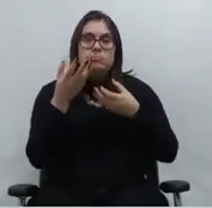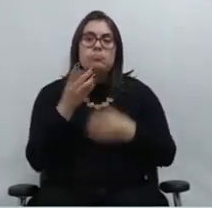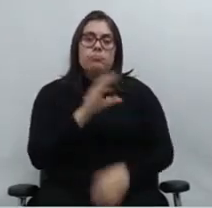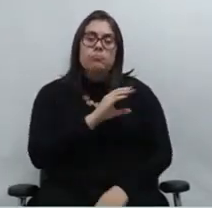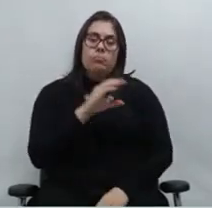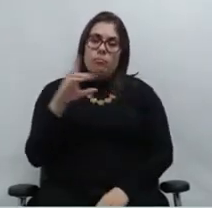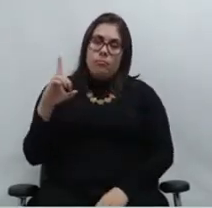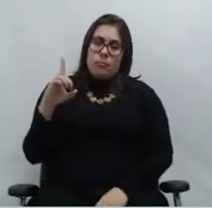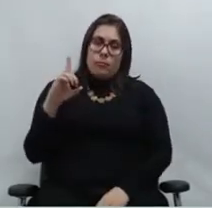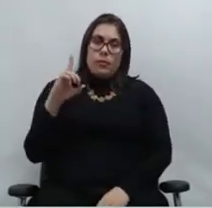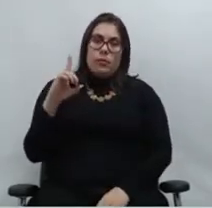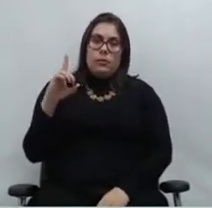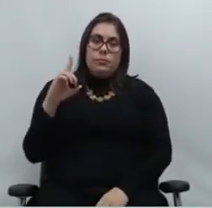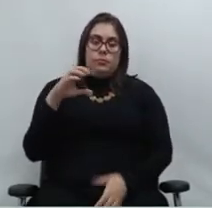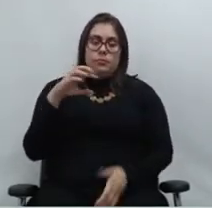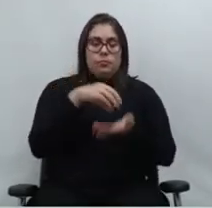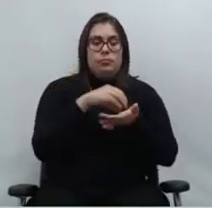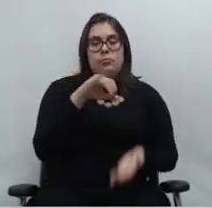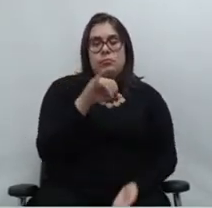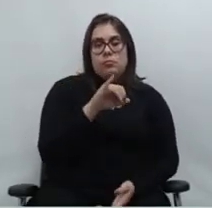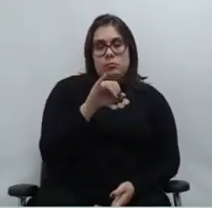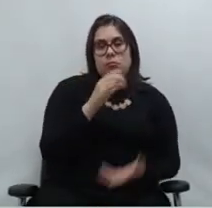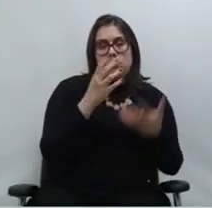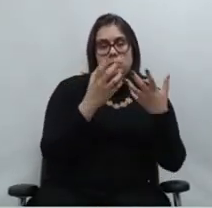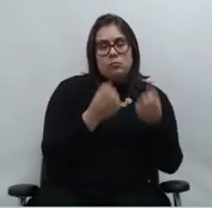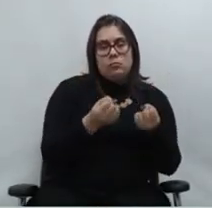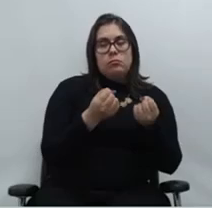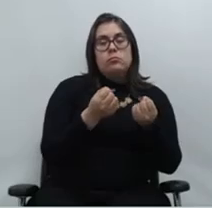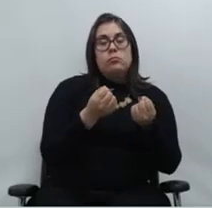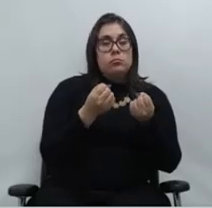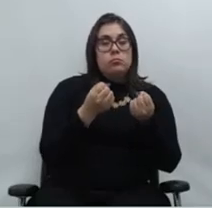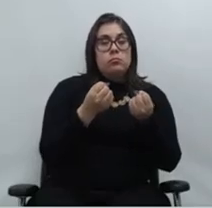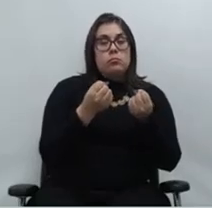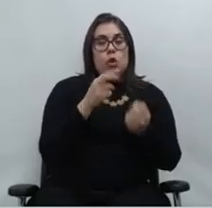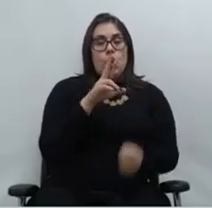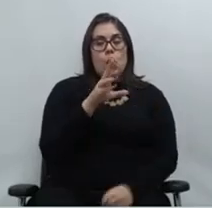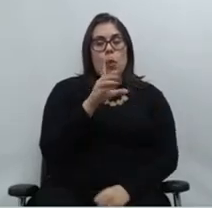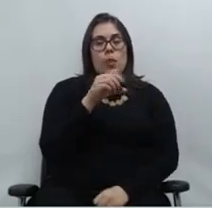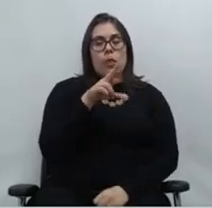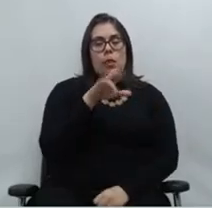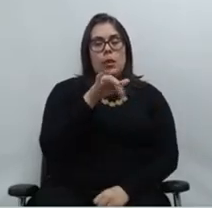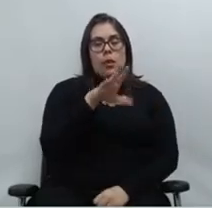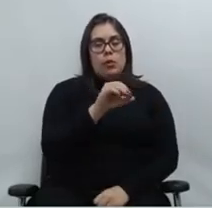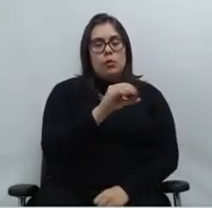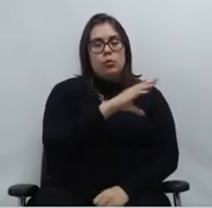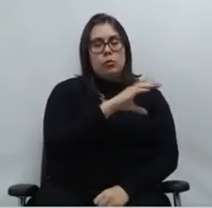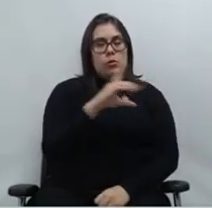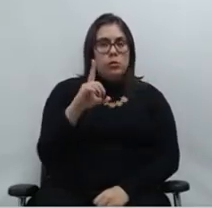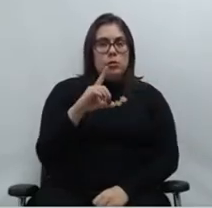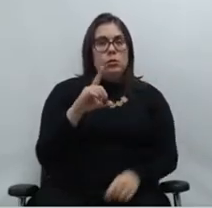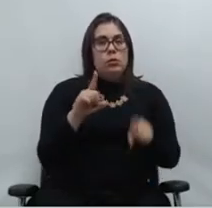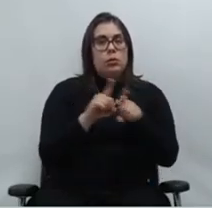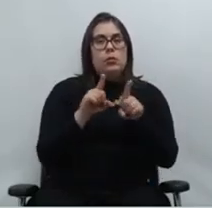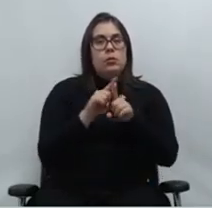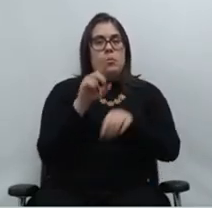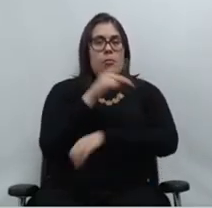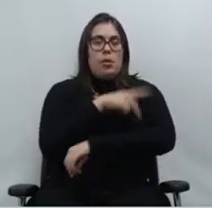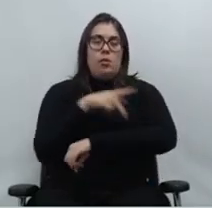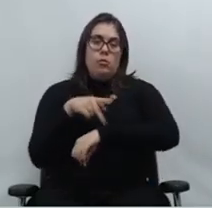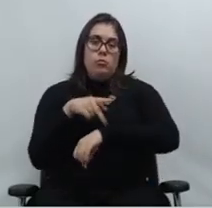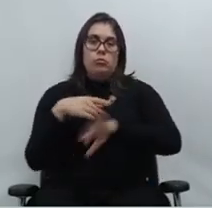coordenador auxiliar da unidade de Itapevi, Rodrigo Gruppe Carlos da Costa, projeto pedagógico do curso e conteúdo